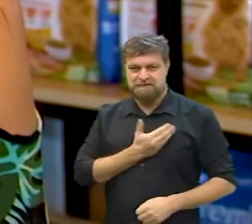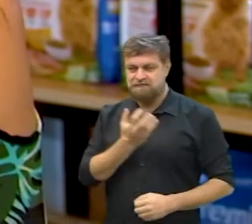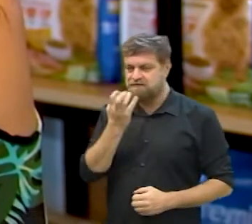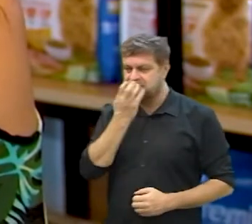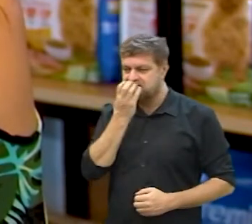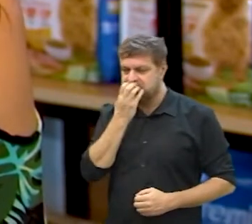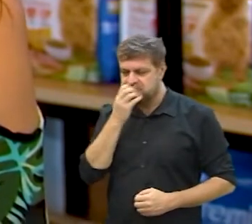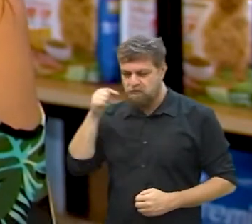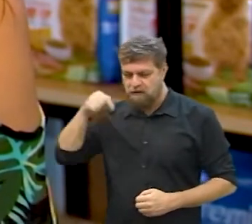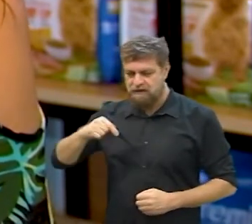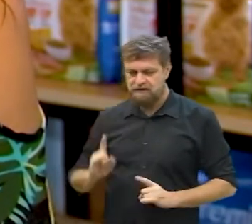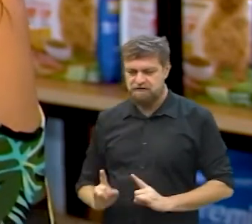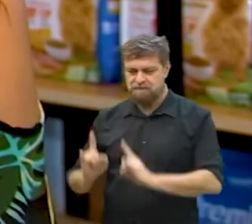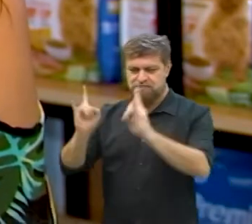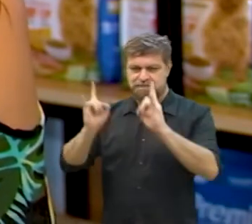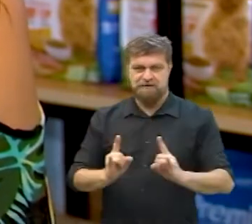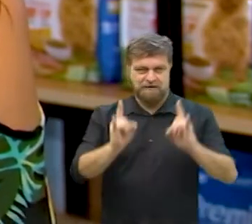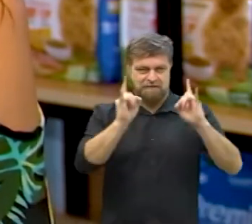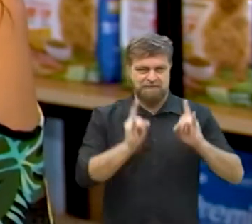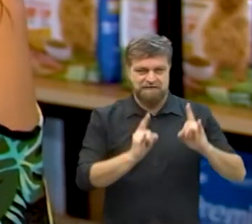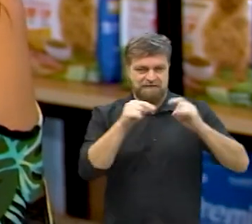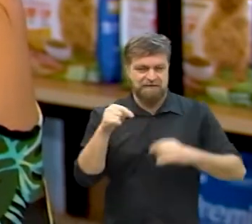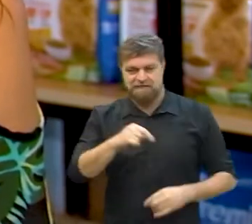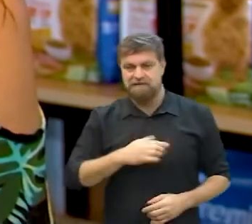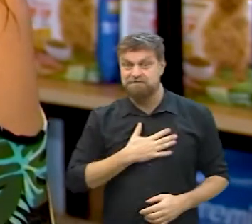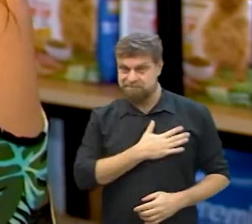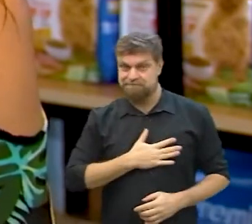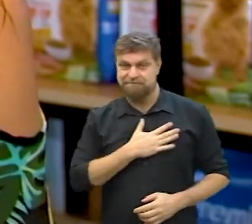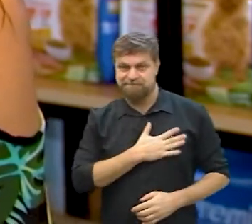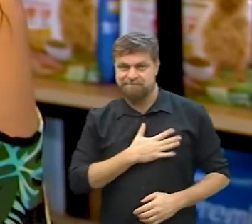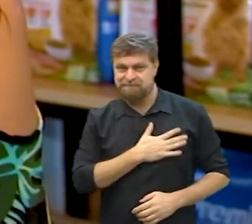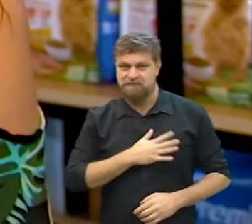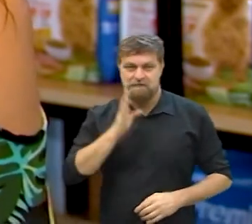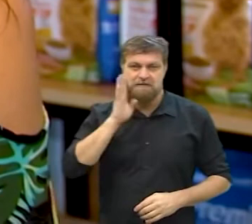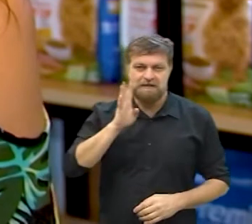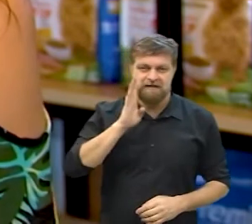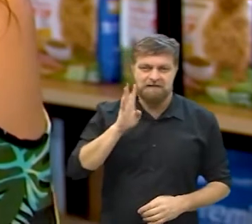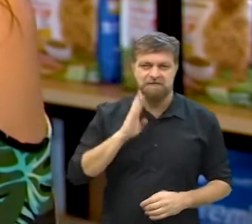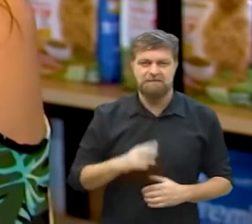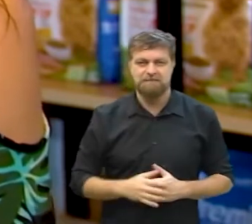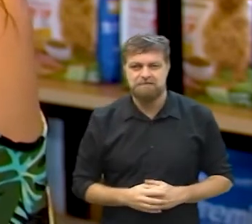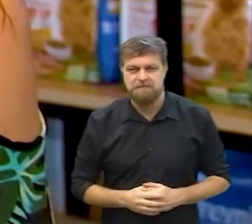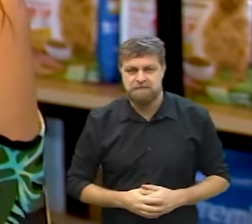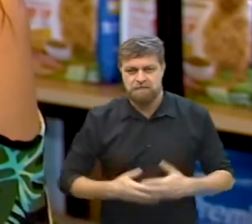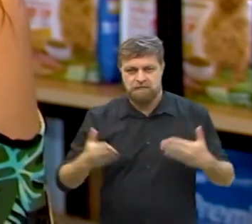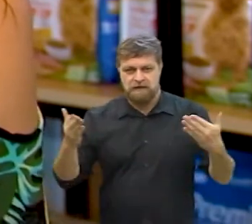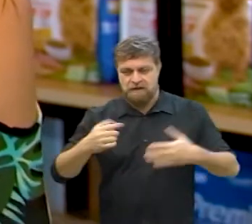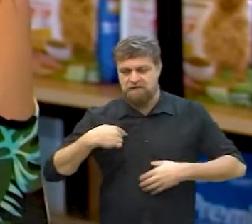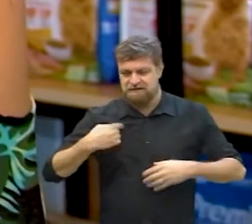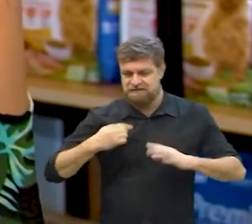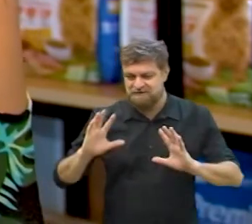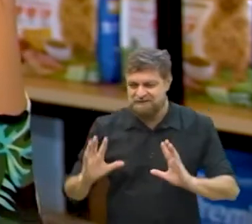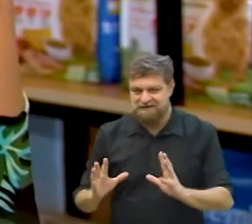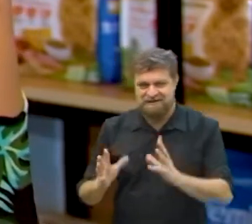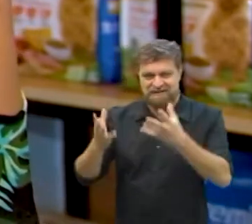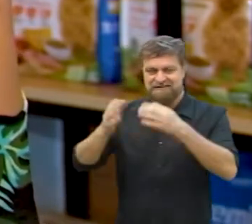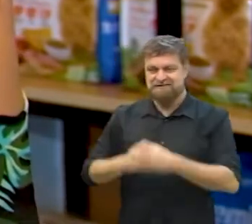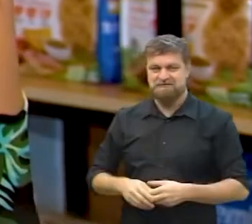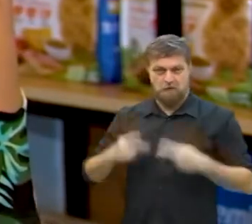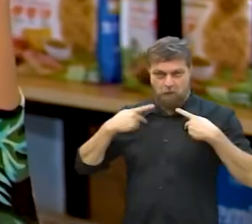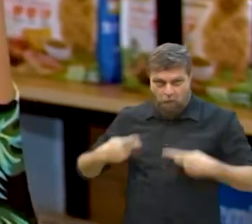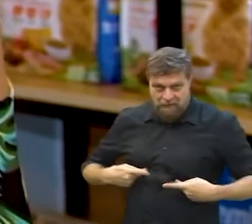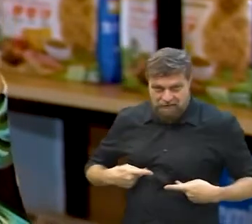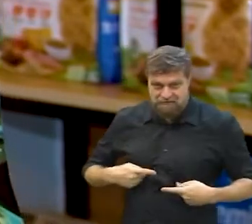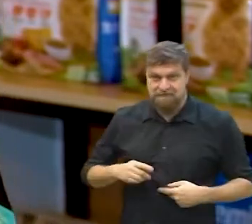amigos do condomínio e foi super aceito por ele. Bem legal mesmo. Agora a gente não comemora